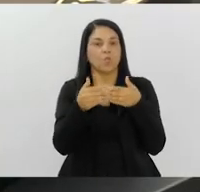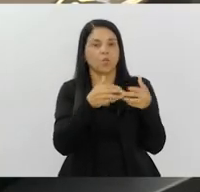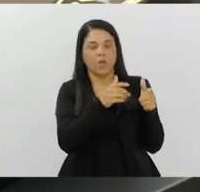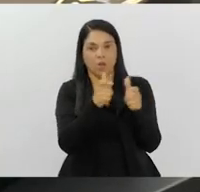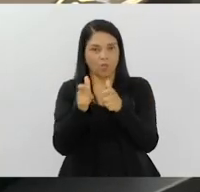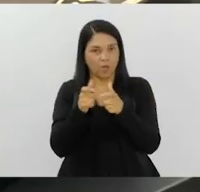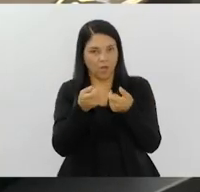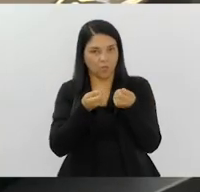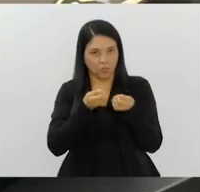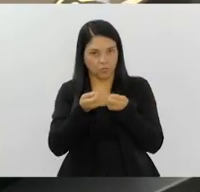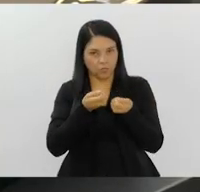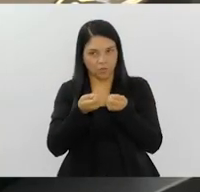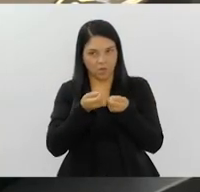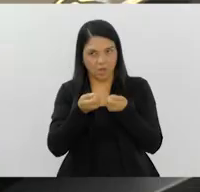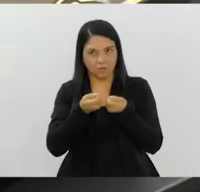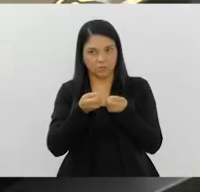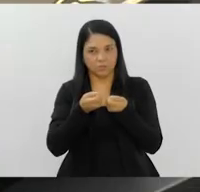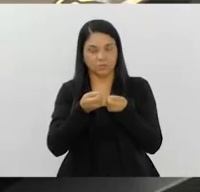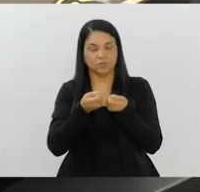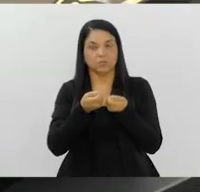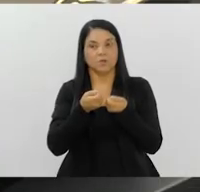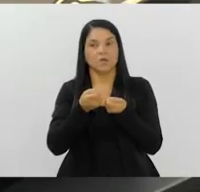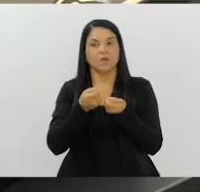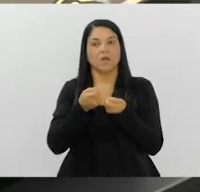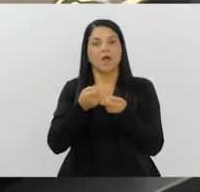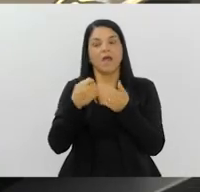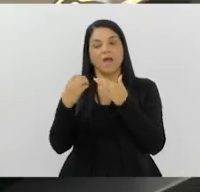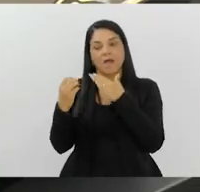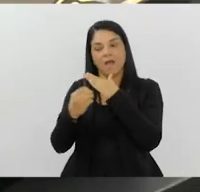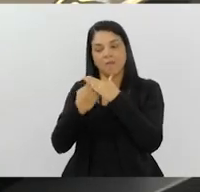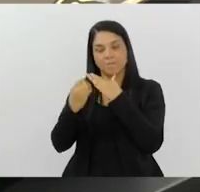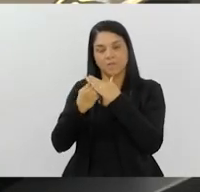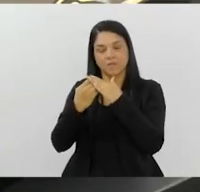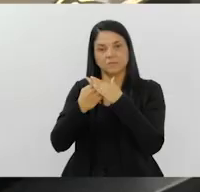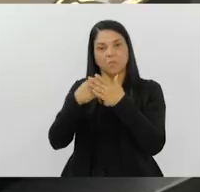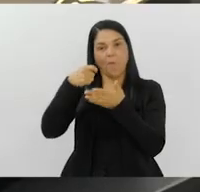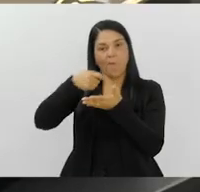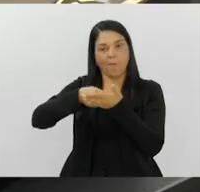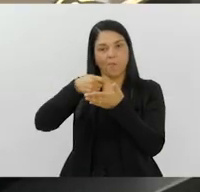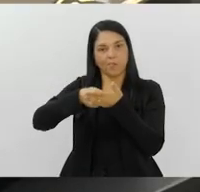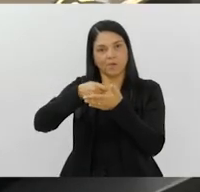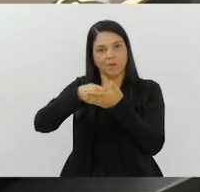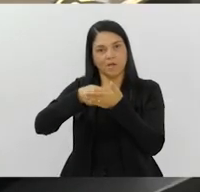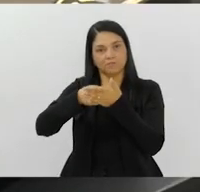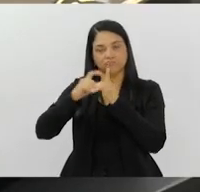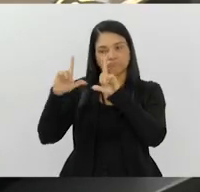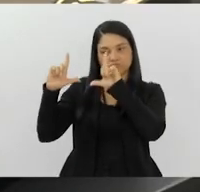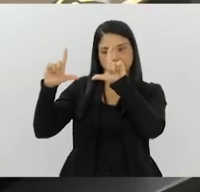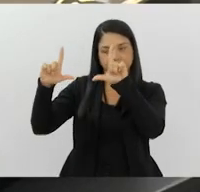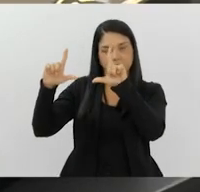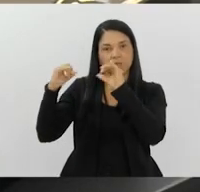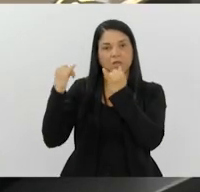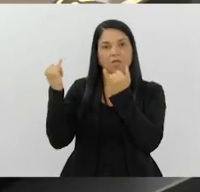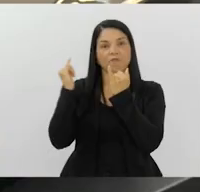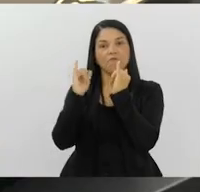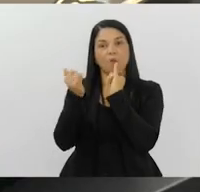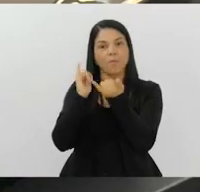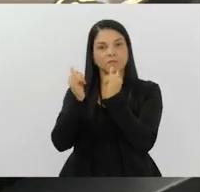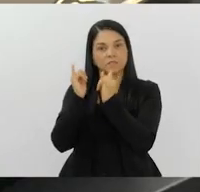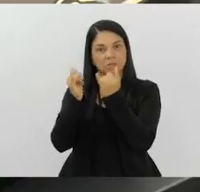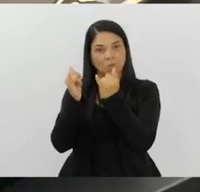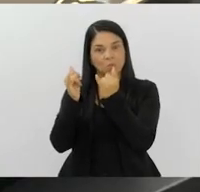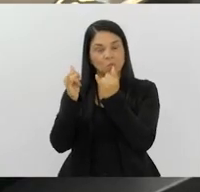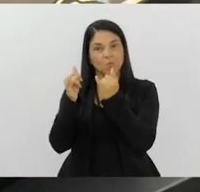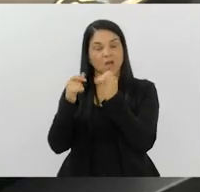controlado que aí sim o ente seja obrigado a colocar uma placa com essa essa informação da forma como tava ele tava